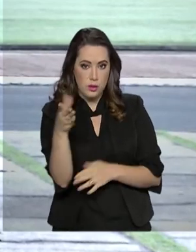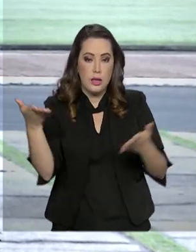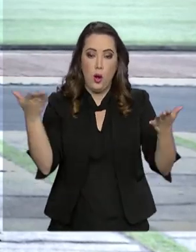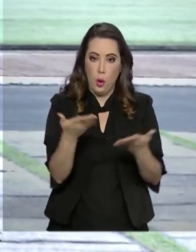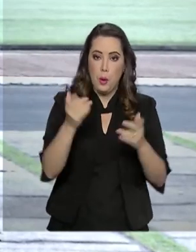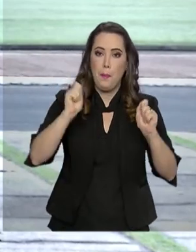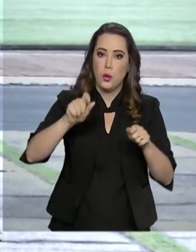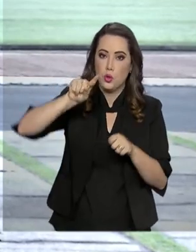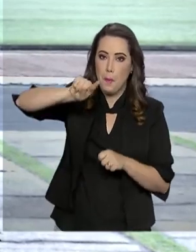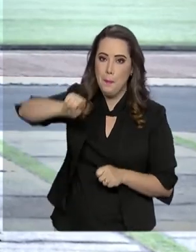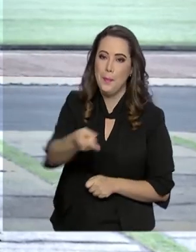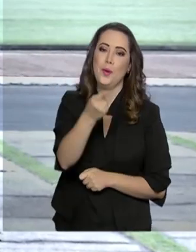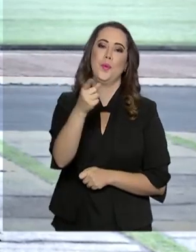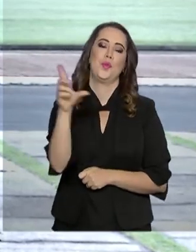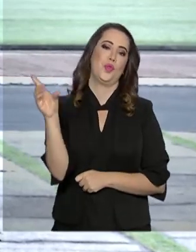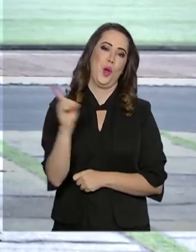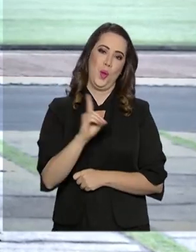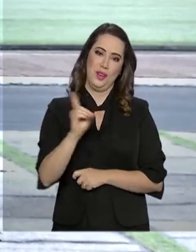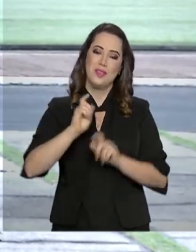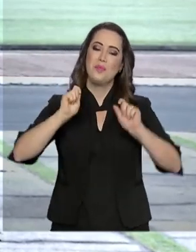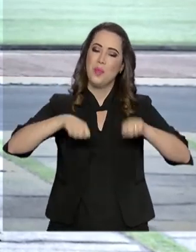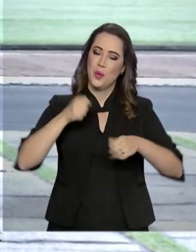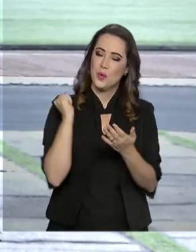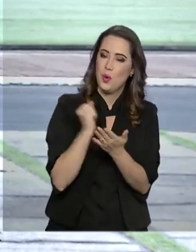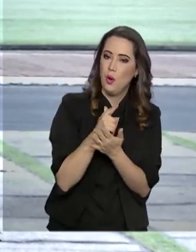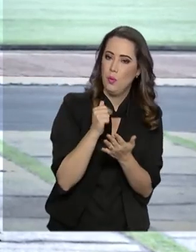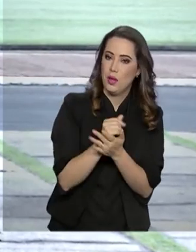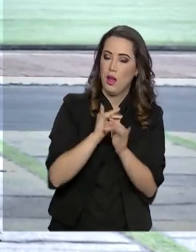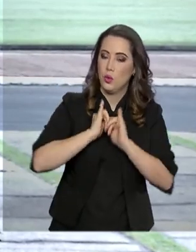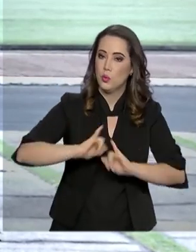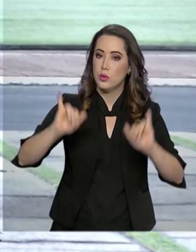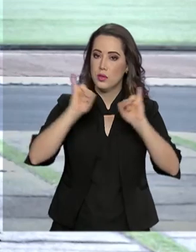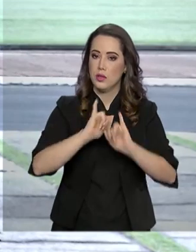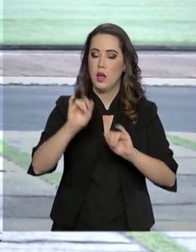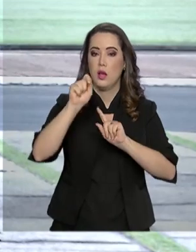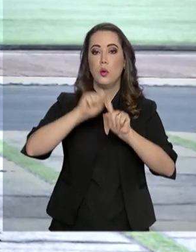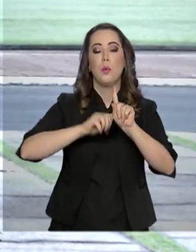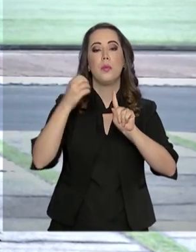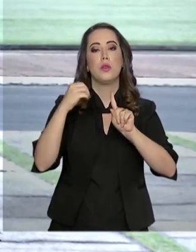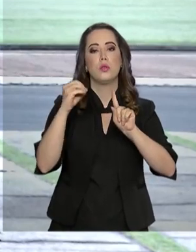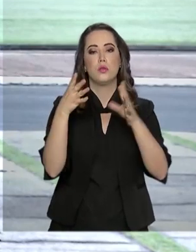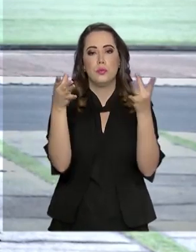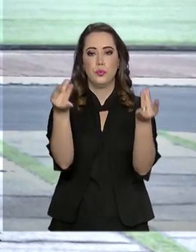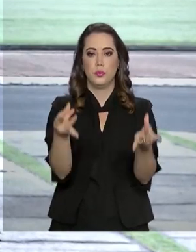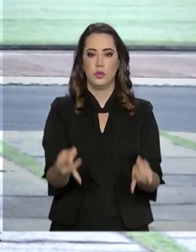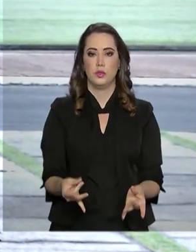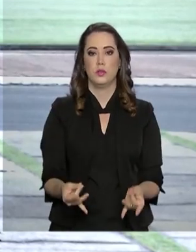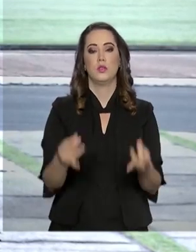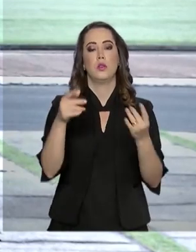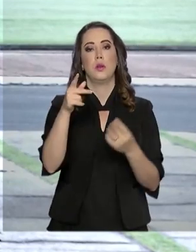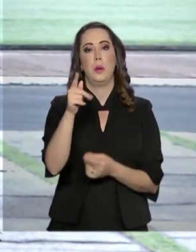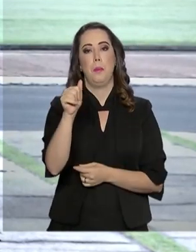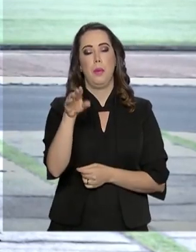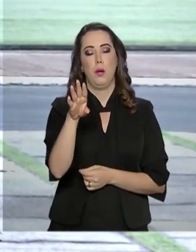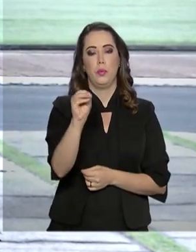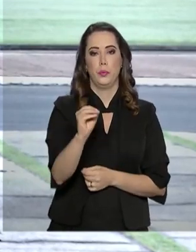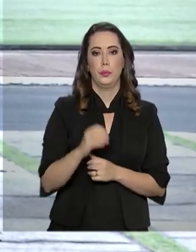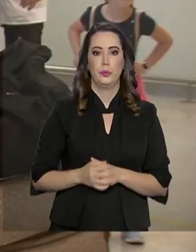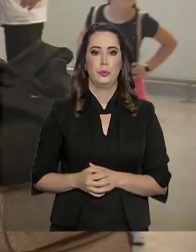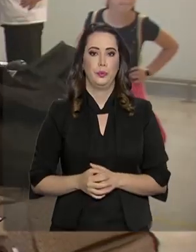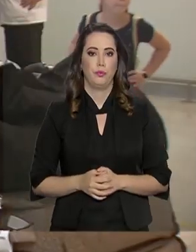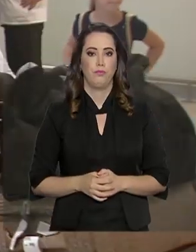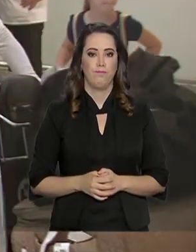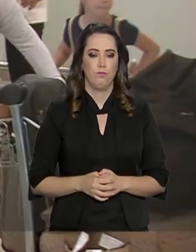dólares essa medida foi anunciada em outubro pelo presidente vamos ver os detalhes na reportagem de pablo mundinho